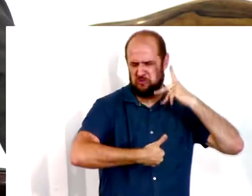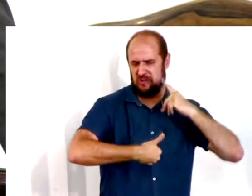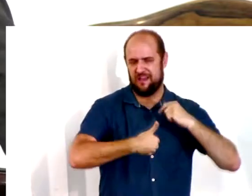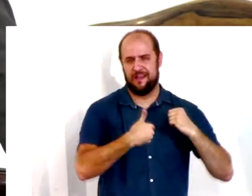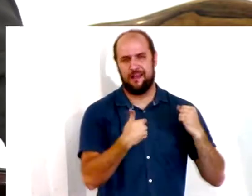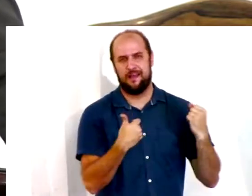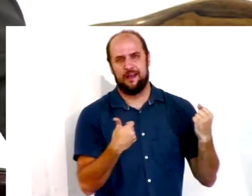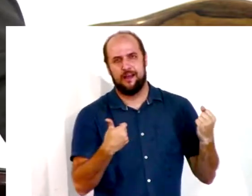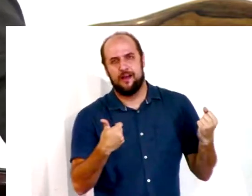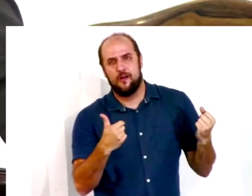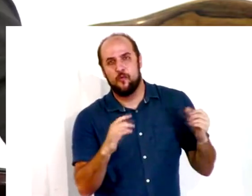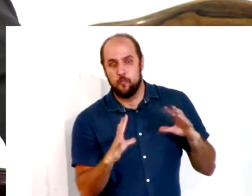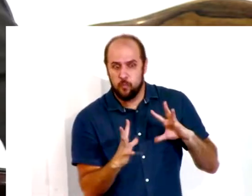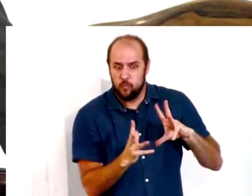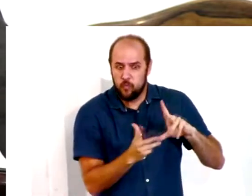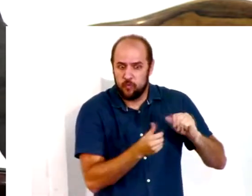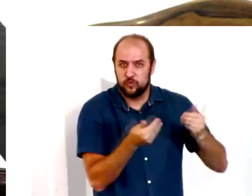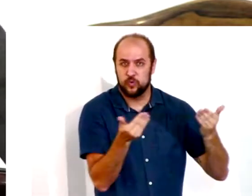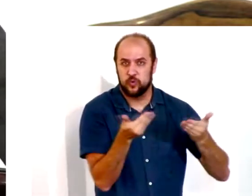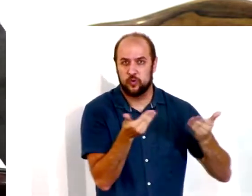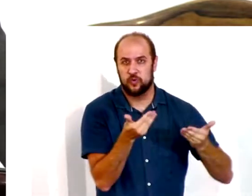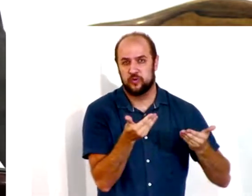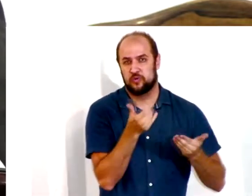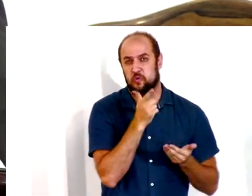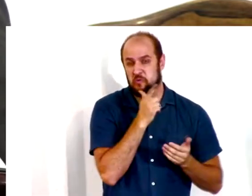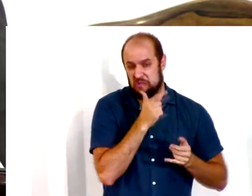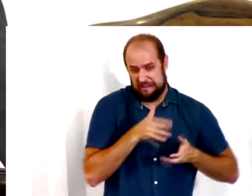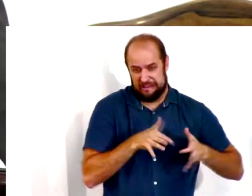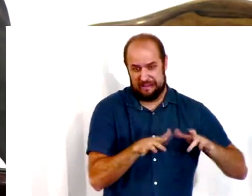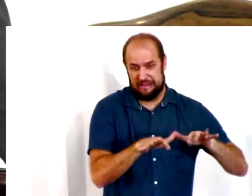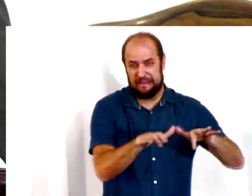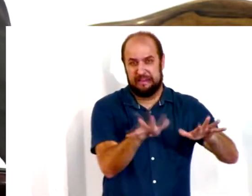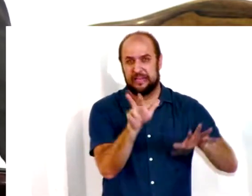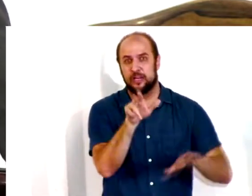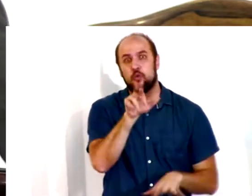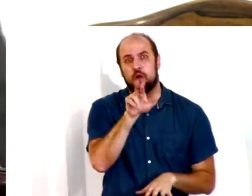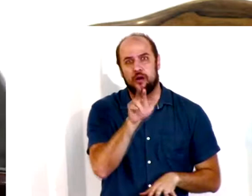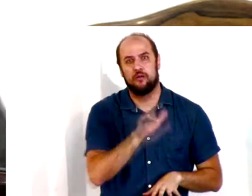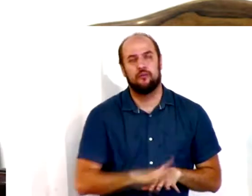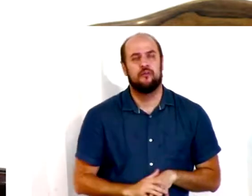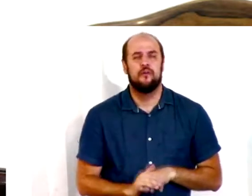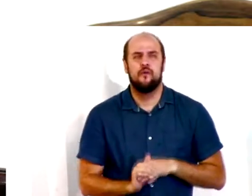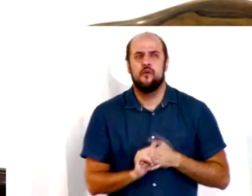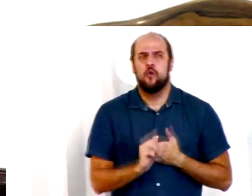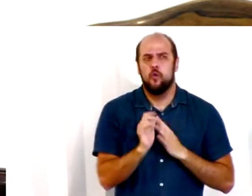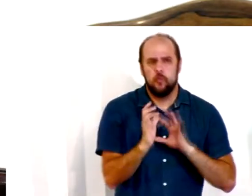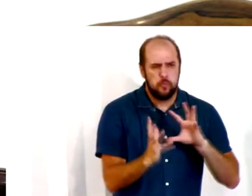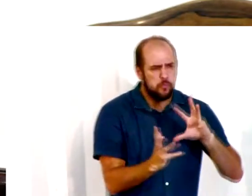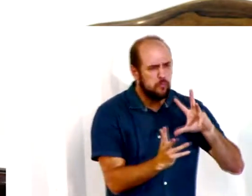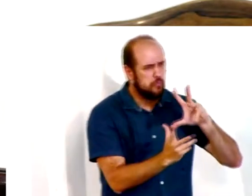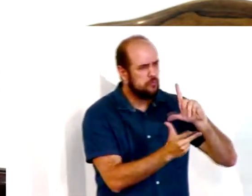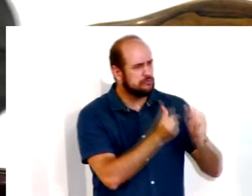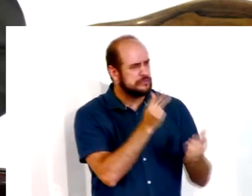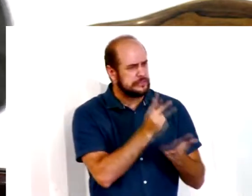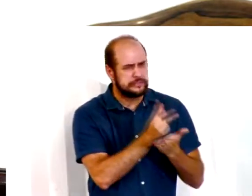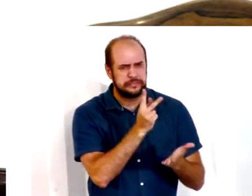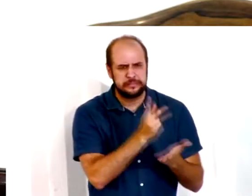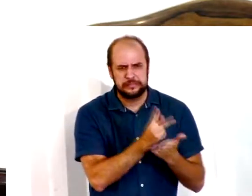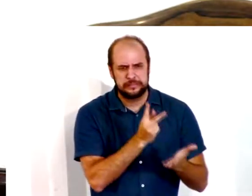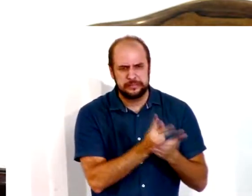mundo moderno, líquido, como diz o sociólogo Bauman, é um mundo que oferece